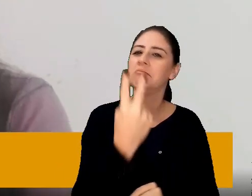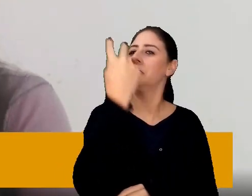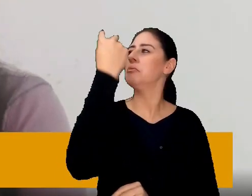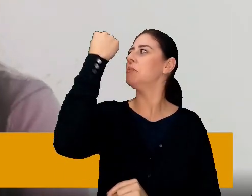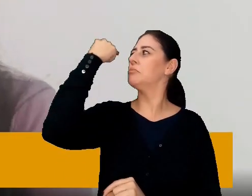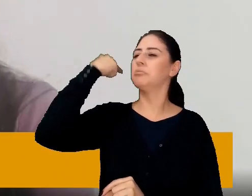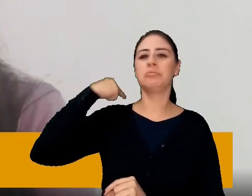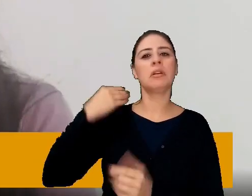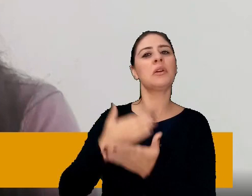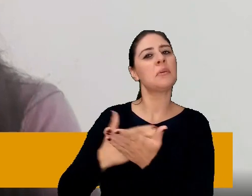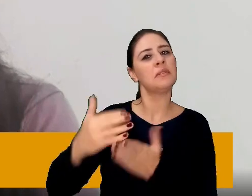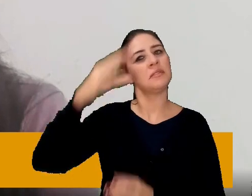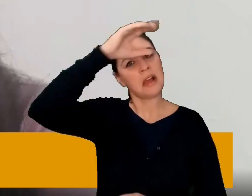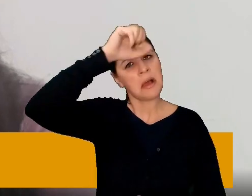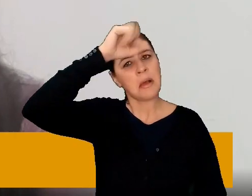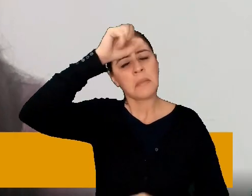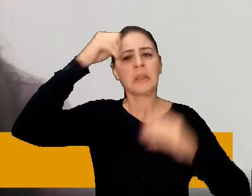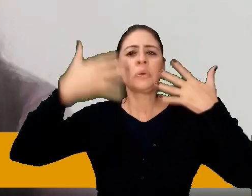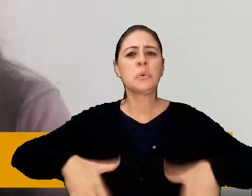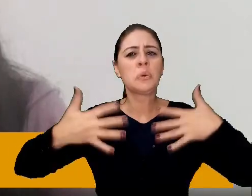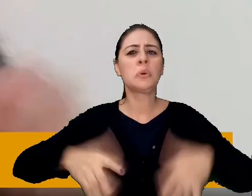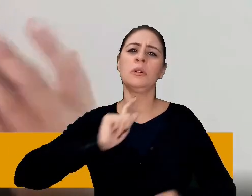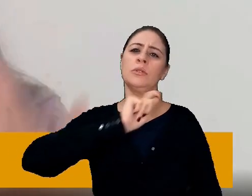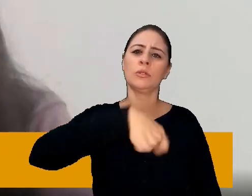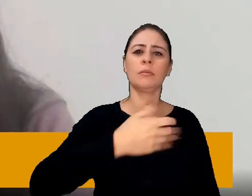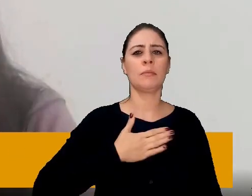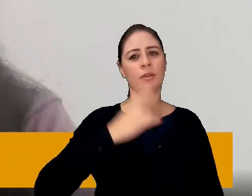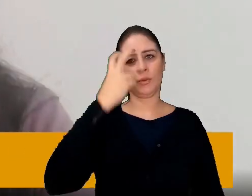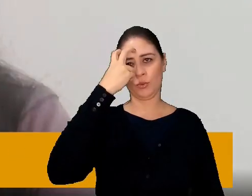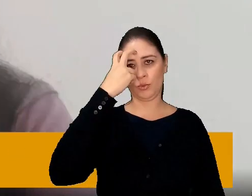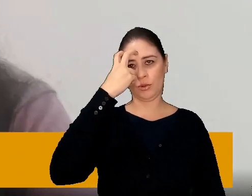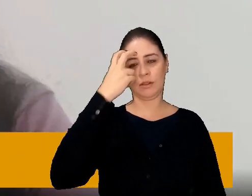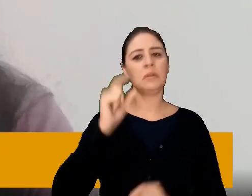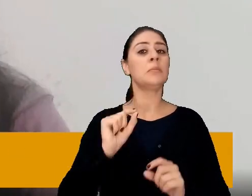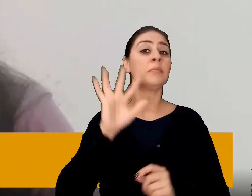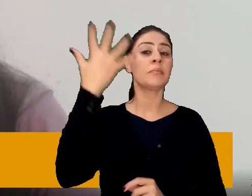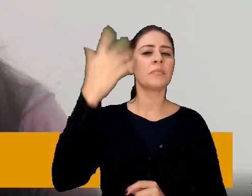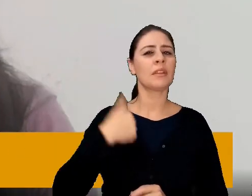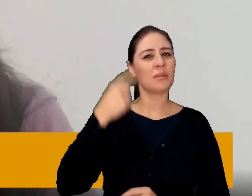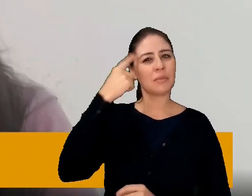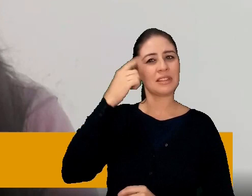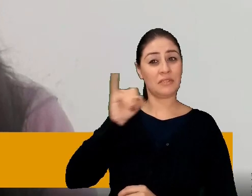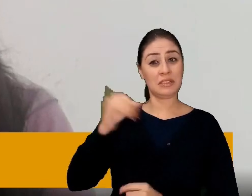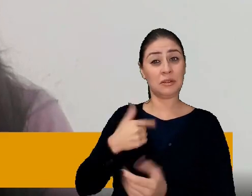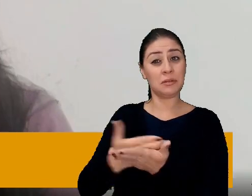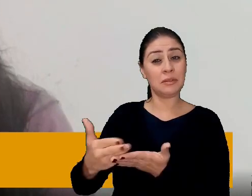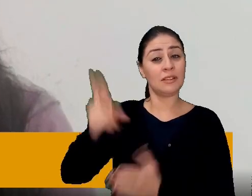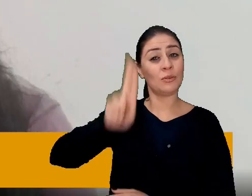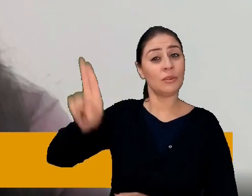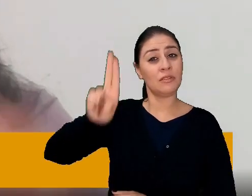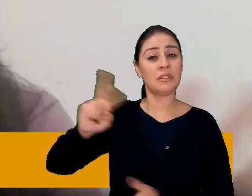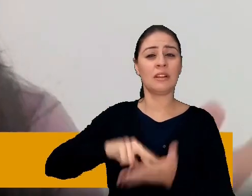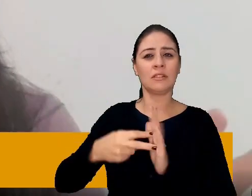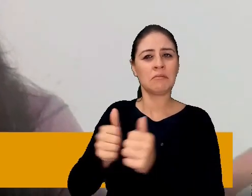volta e comecei a aprender muito, muito, muito, muito sobre a minha cultura. Aí, o que aconteceu? Eu pensava assim, se eu entrar numa universidade, eu vou